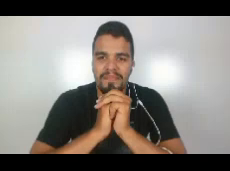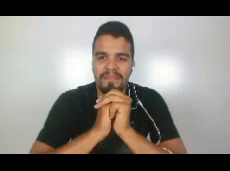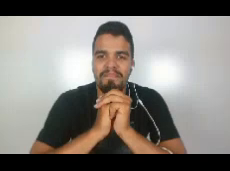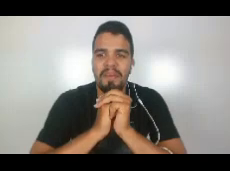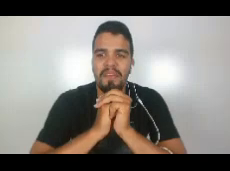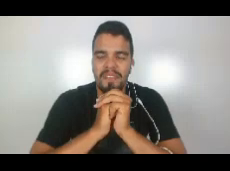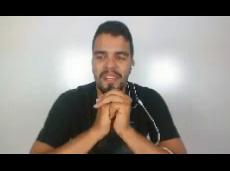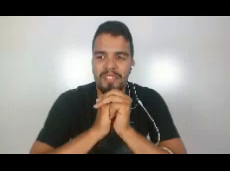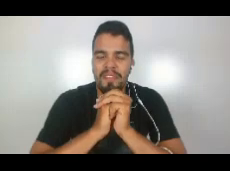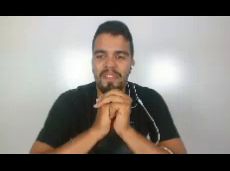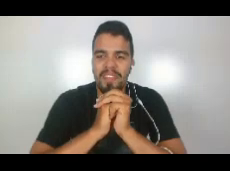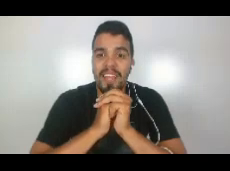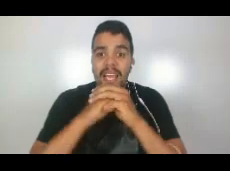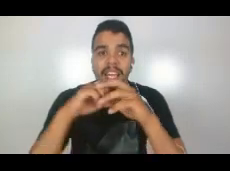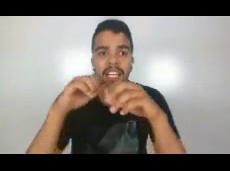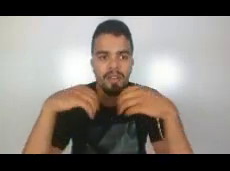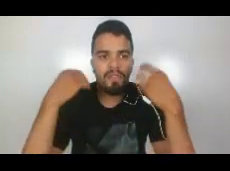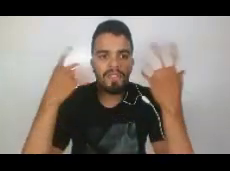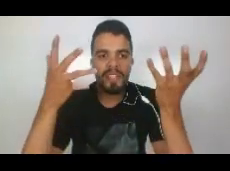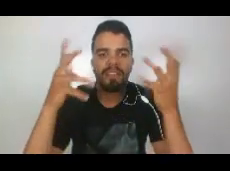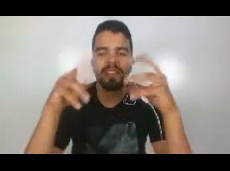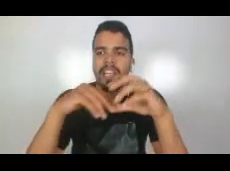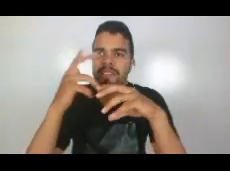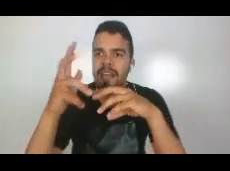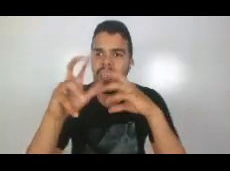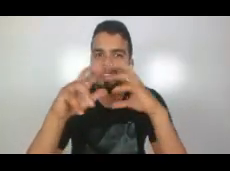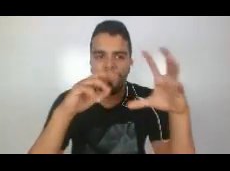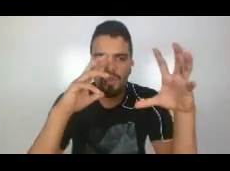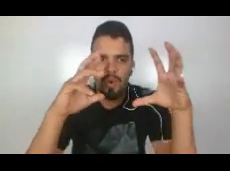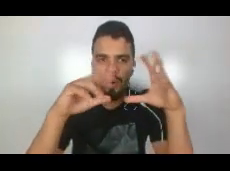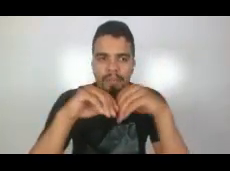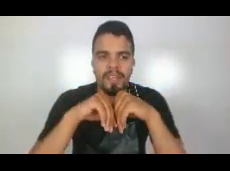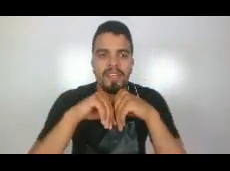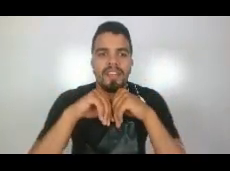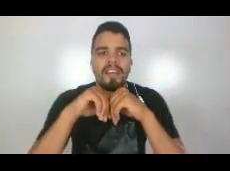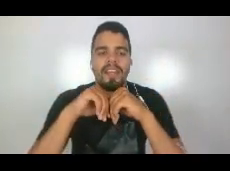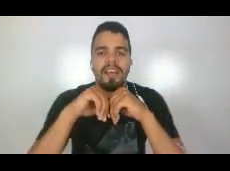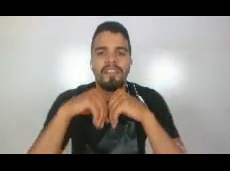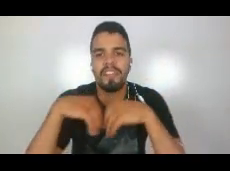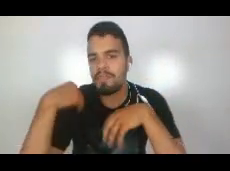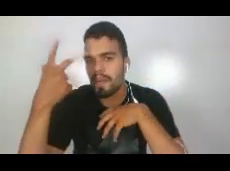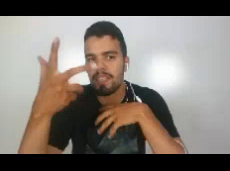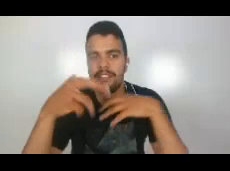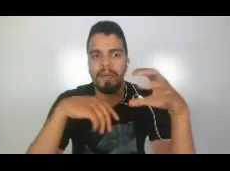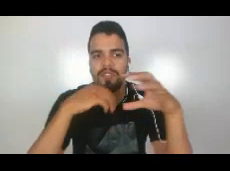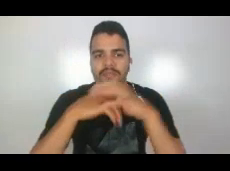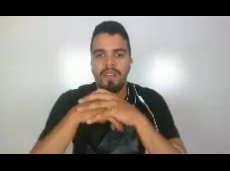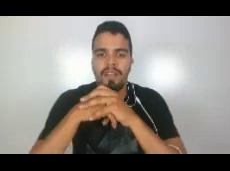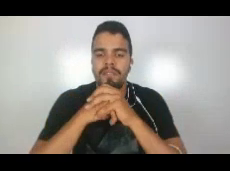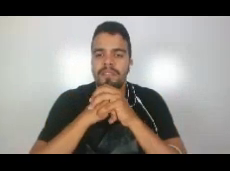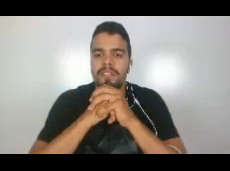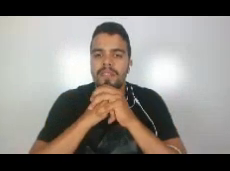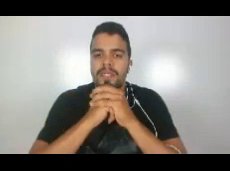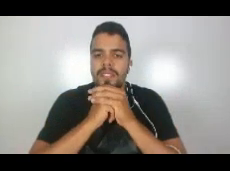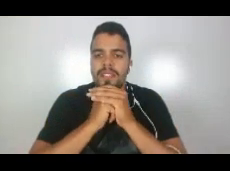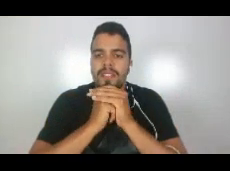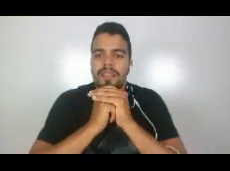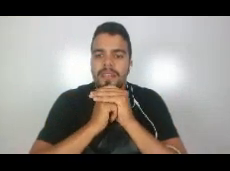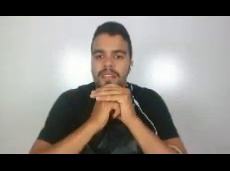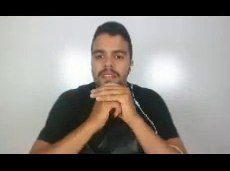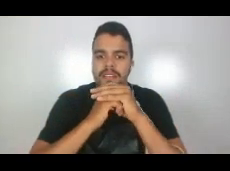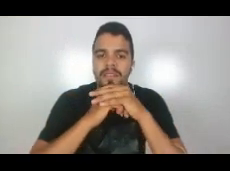cedo. Perfeito, perfeito. Eles estão conseguindo sinalizar assim, um nome, fazer uma Sim, prestação pessoal?